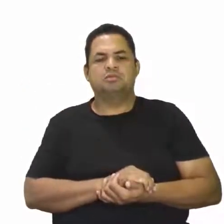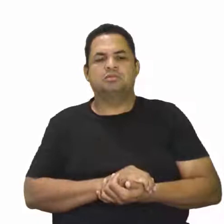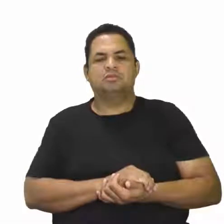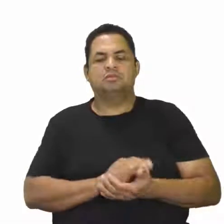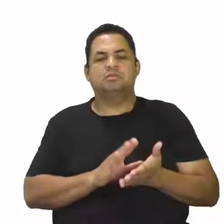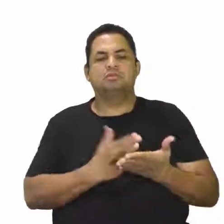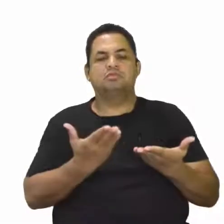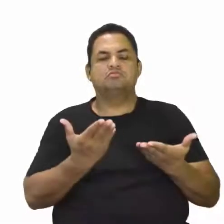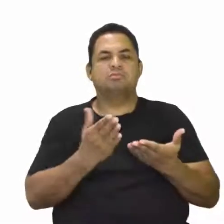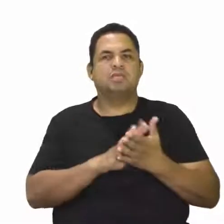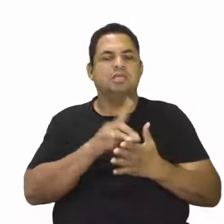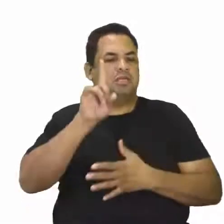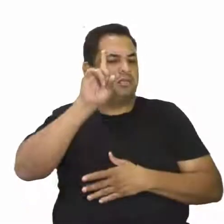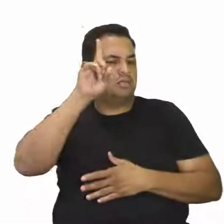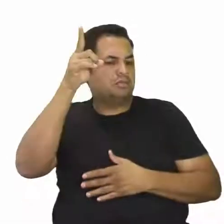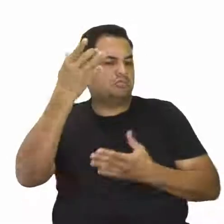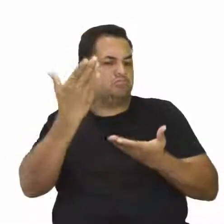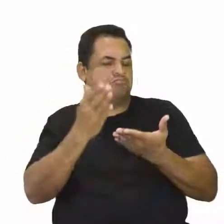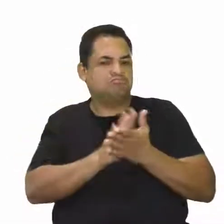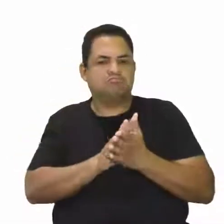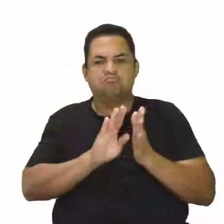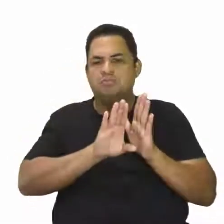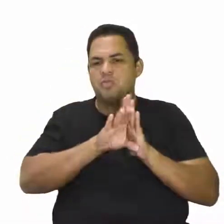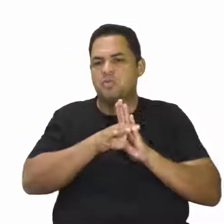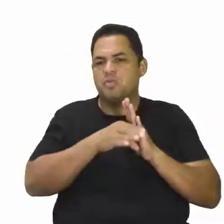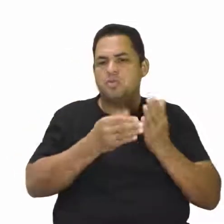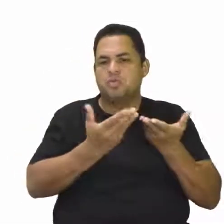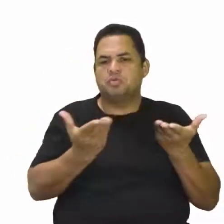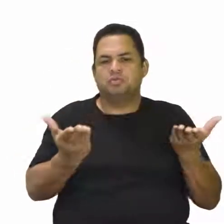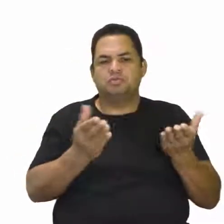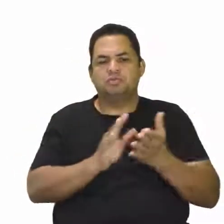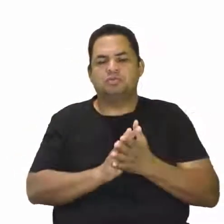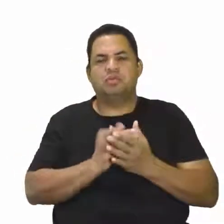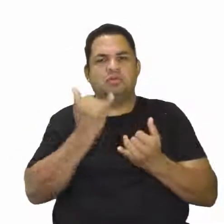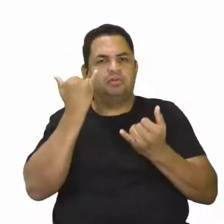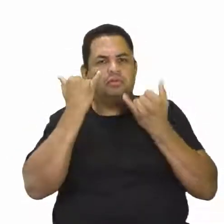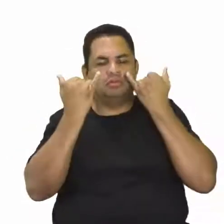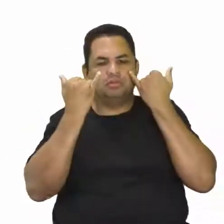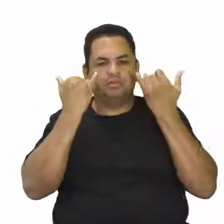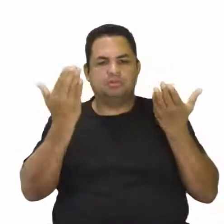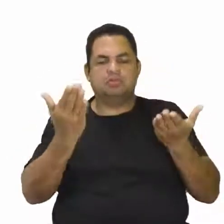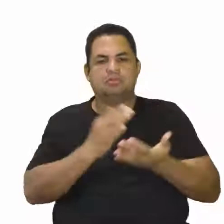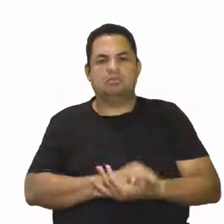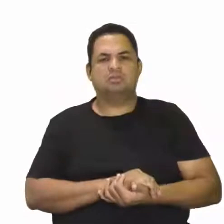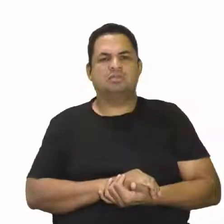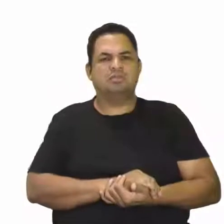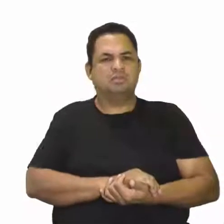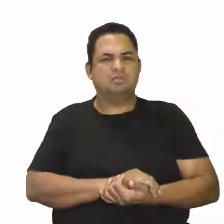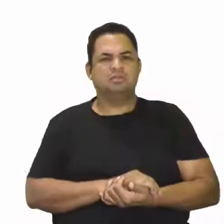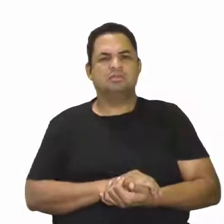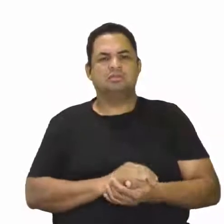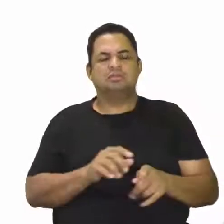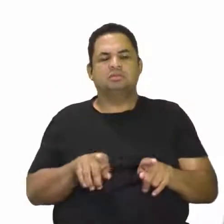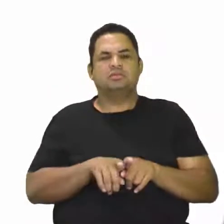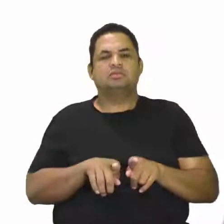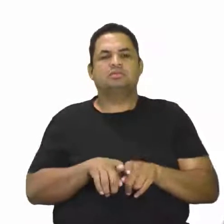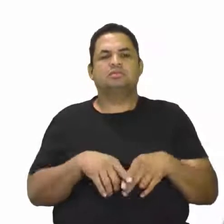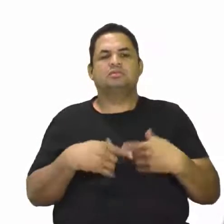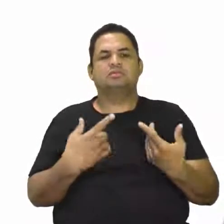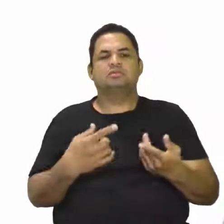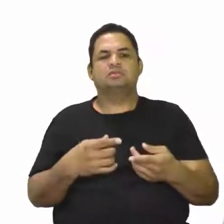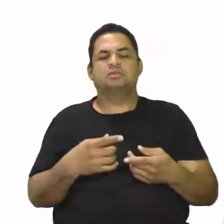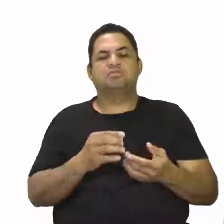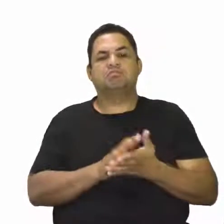expõem determinada ideia por meio de definição, conceito ou informação. Isso mesmo. Nessa aula também nós